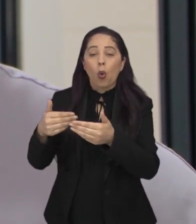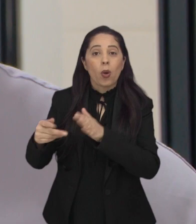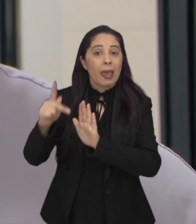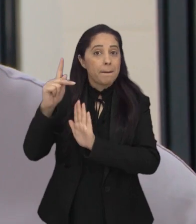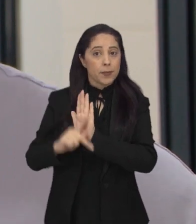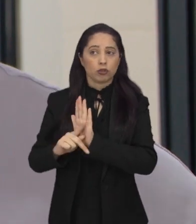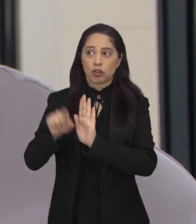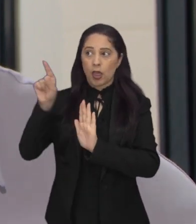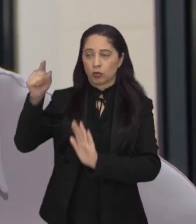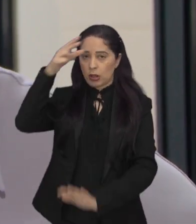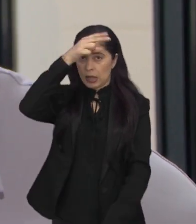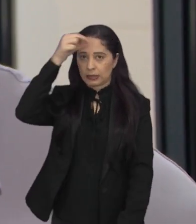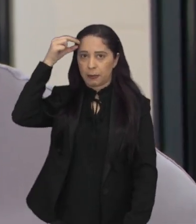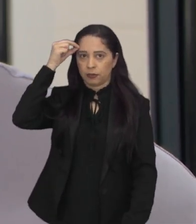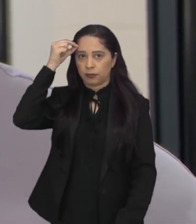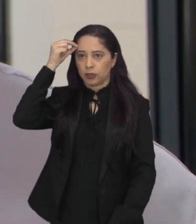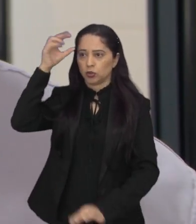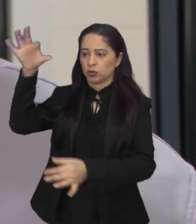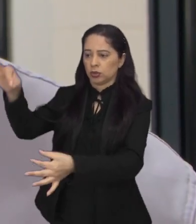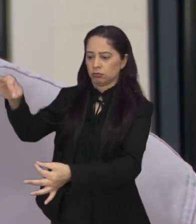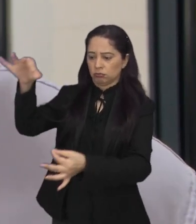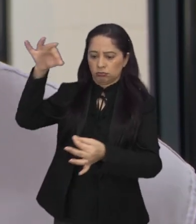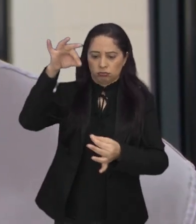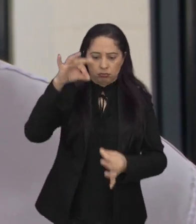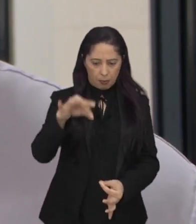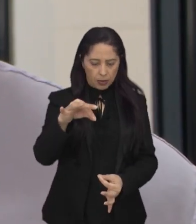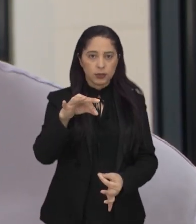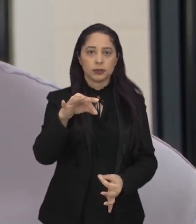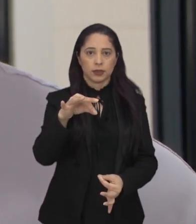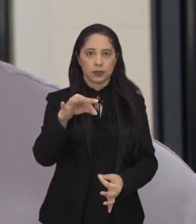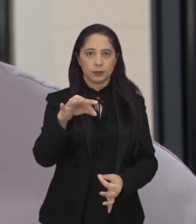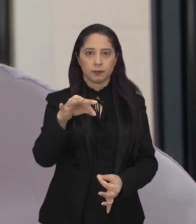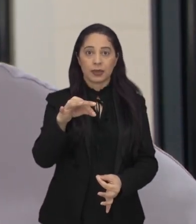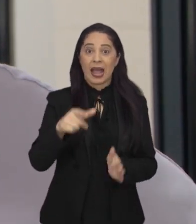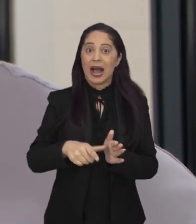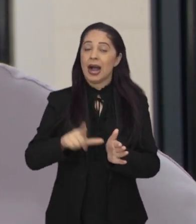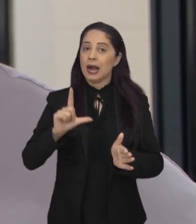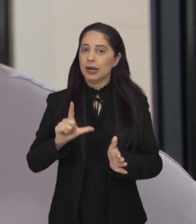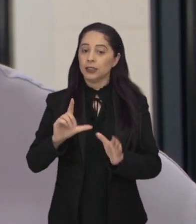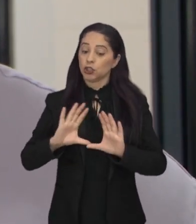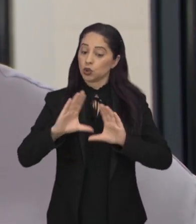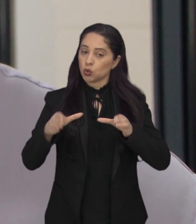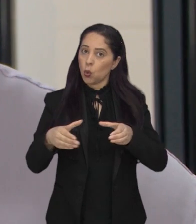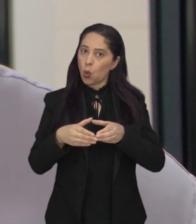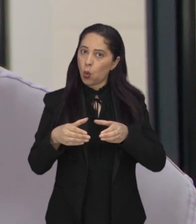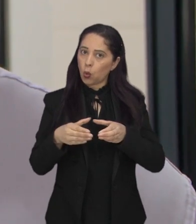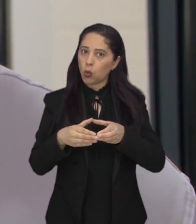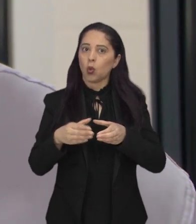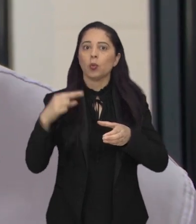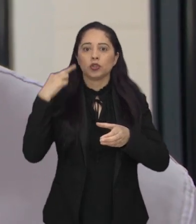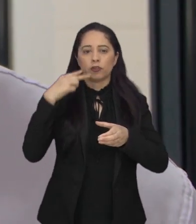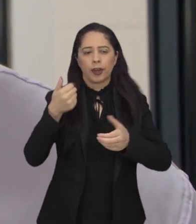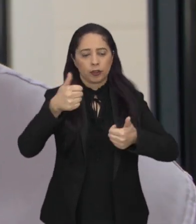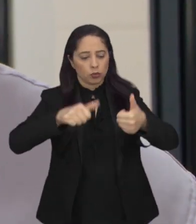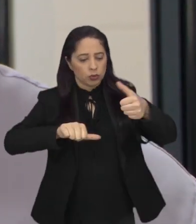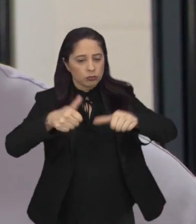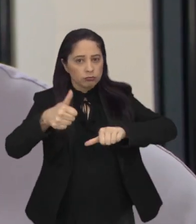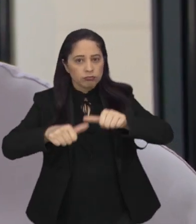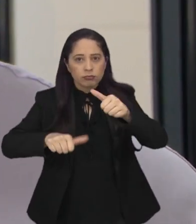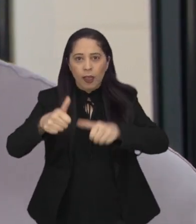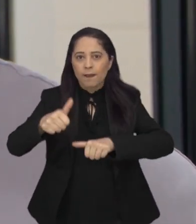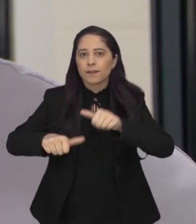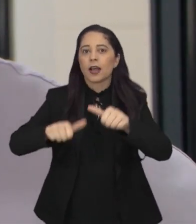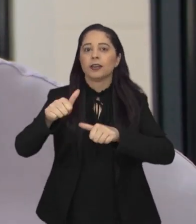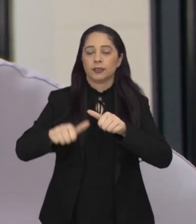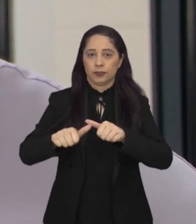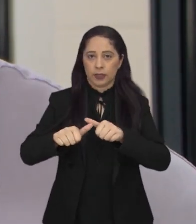do Executivo ou também de vereador nesta área passa pela nossa comissão para ser